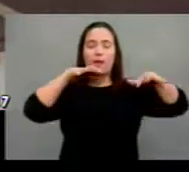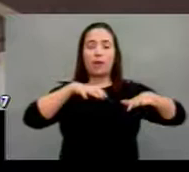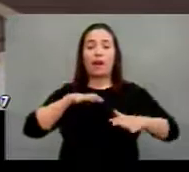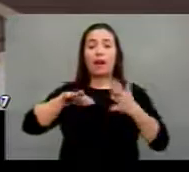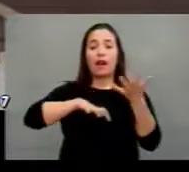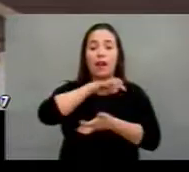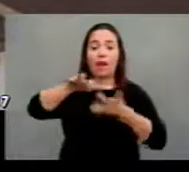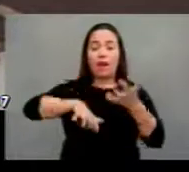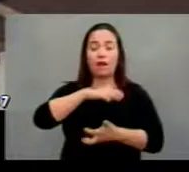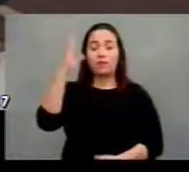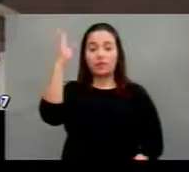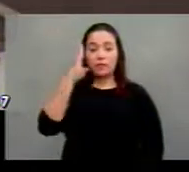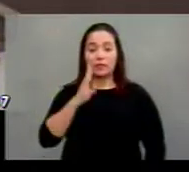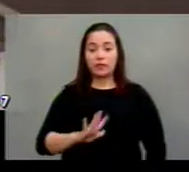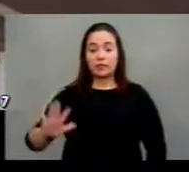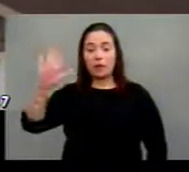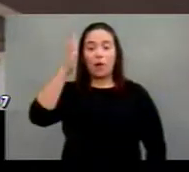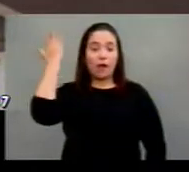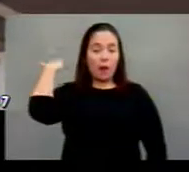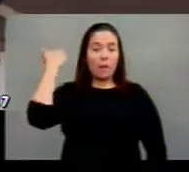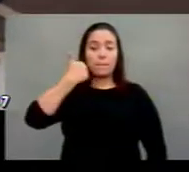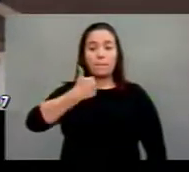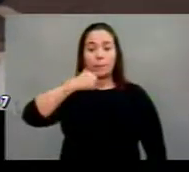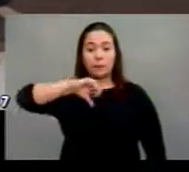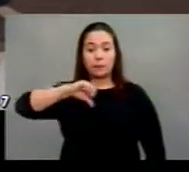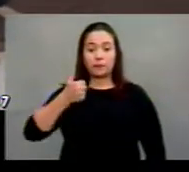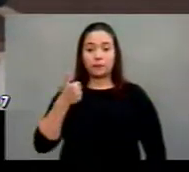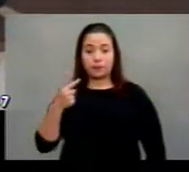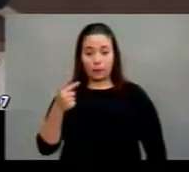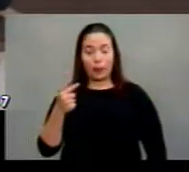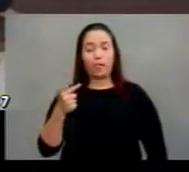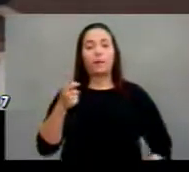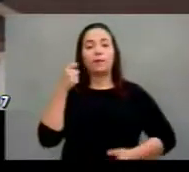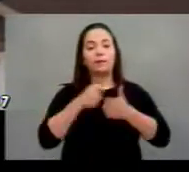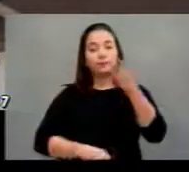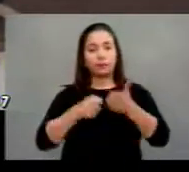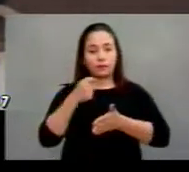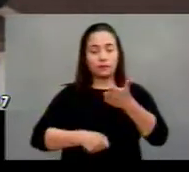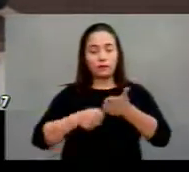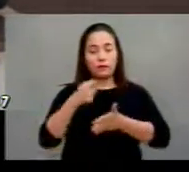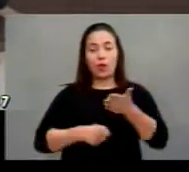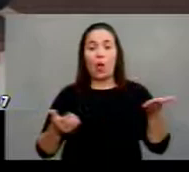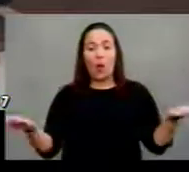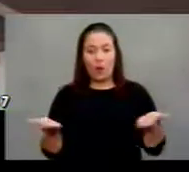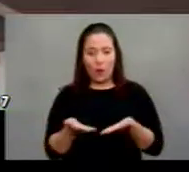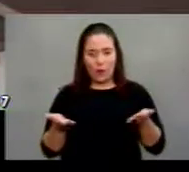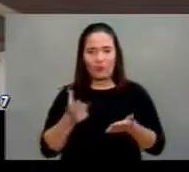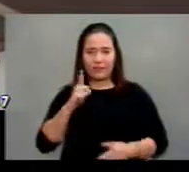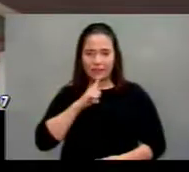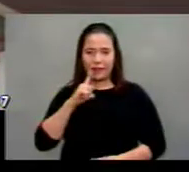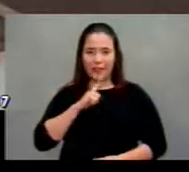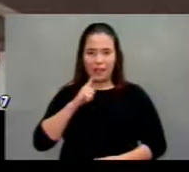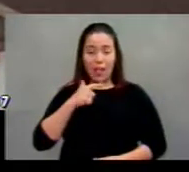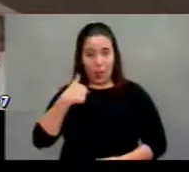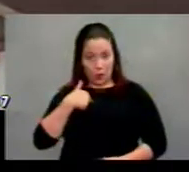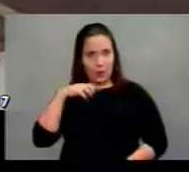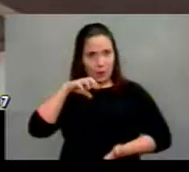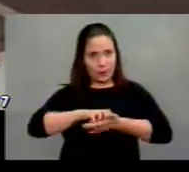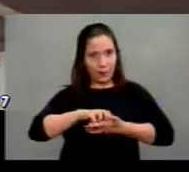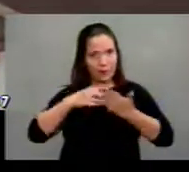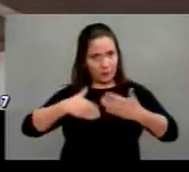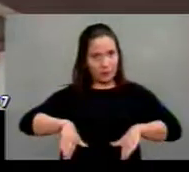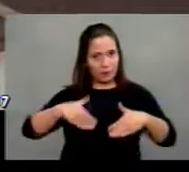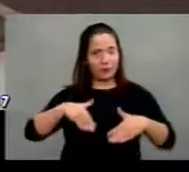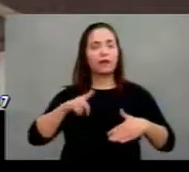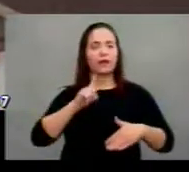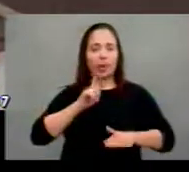geral no Brasil, 1917, para cobrar que nós tivéssemos hoje aquilo, eu sou servidor concursado, aquilo